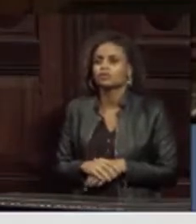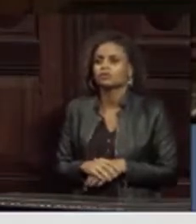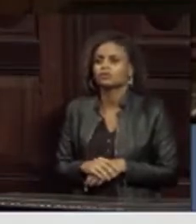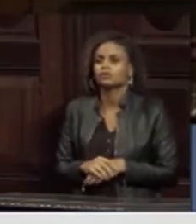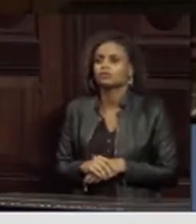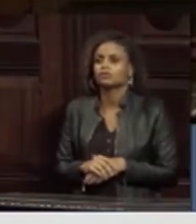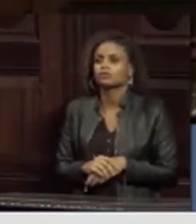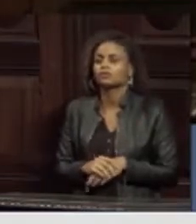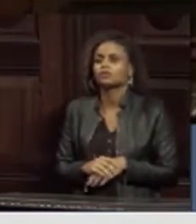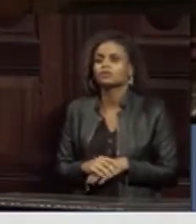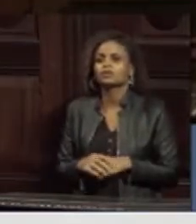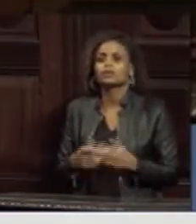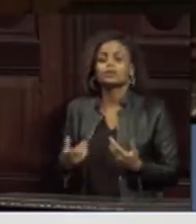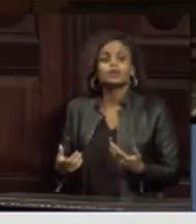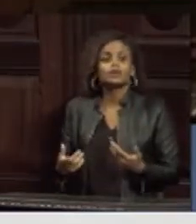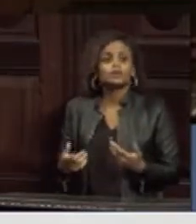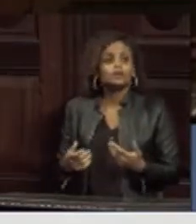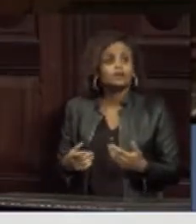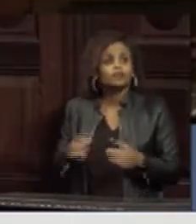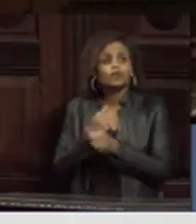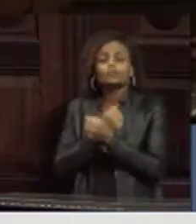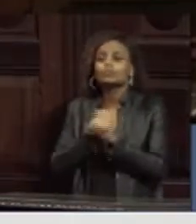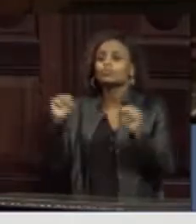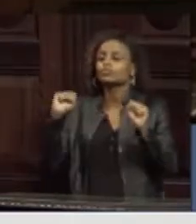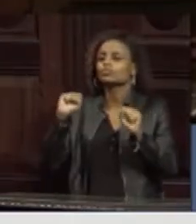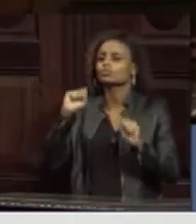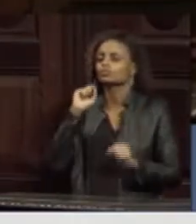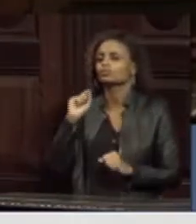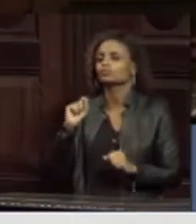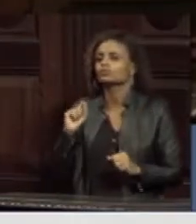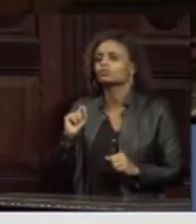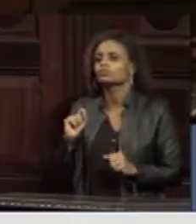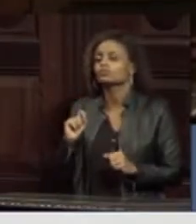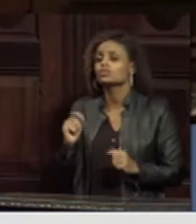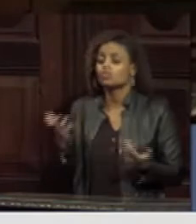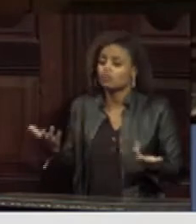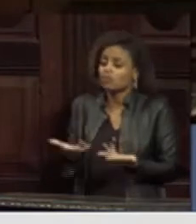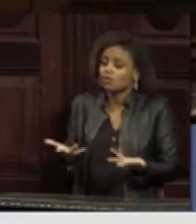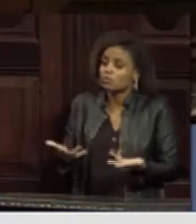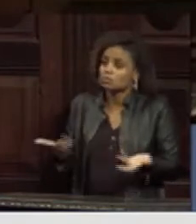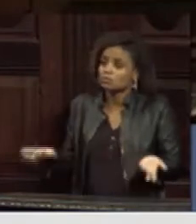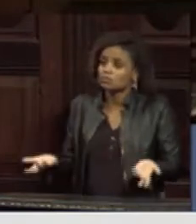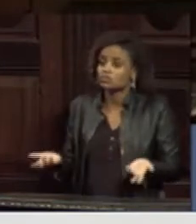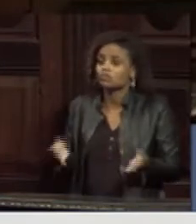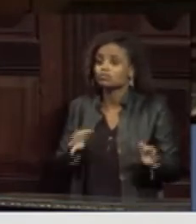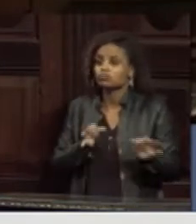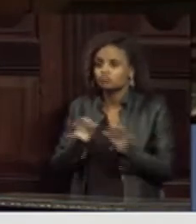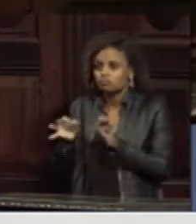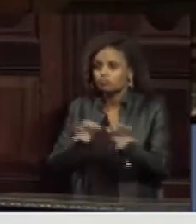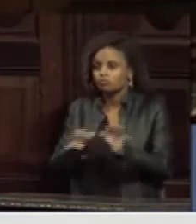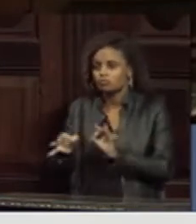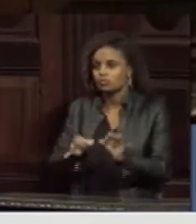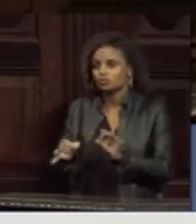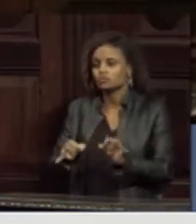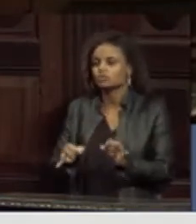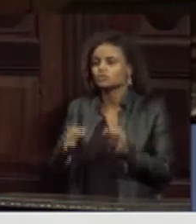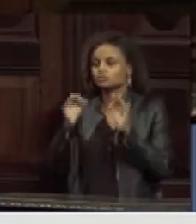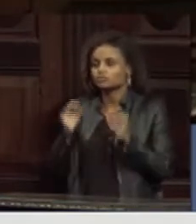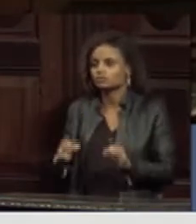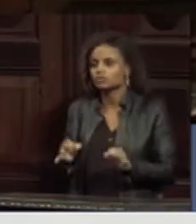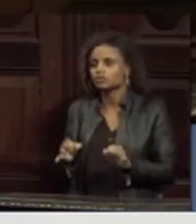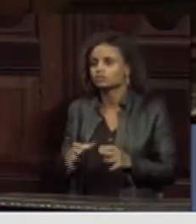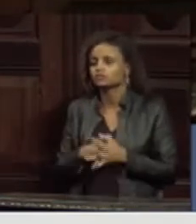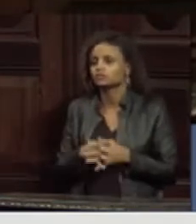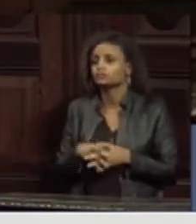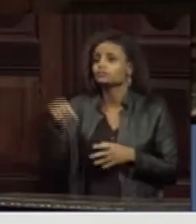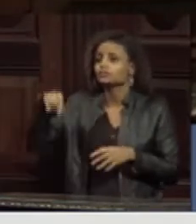candidaturas e a impossibilidade de se ter, por hora, um projeto comum. E aqui